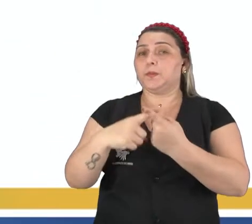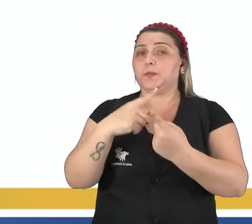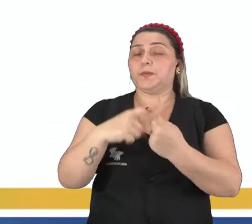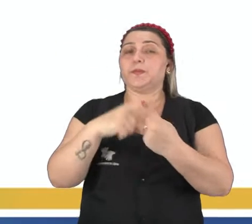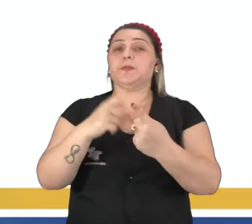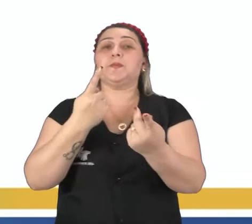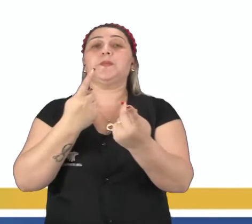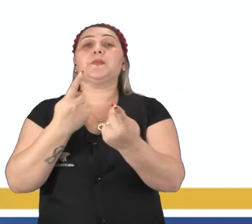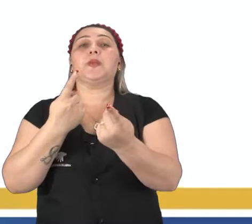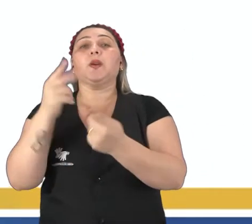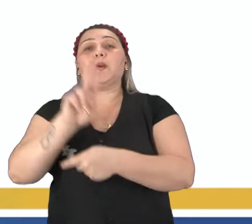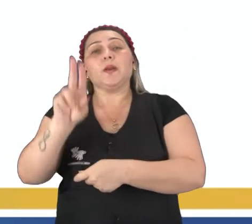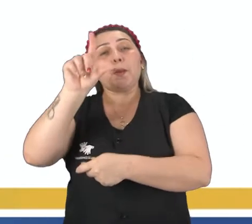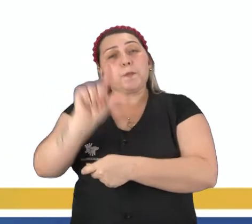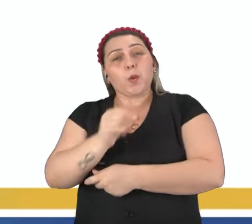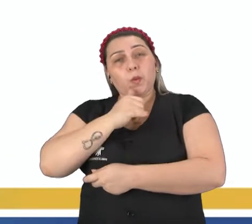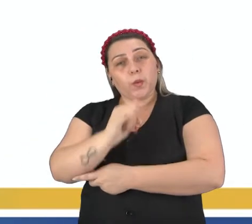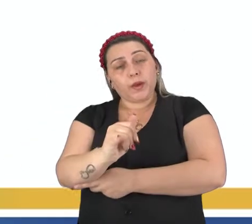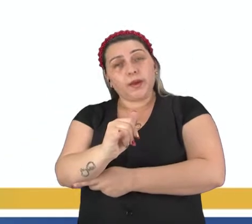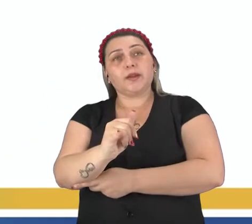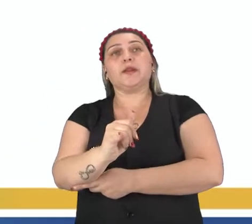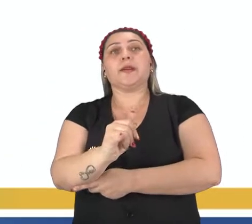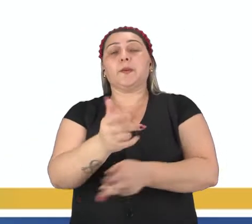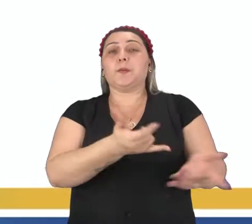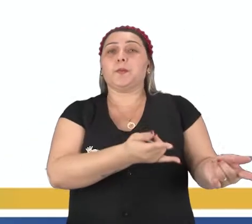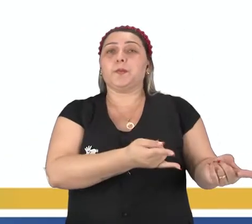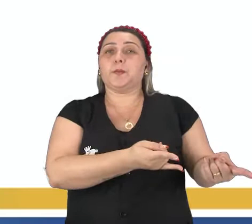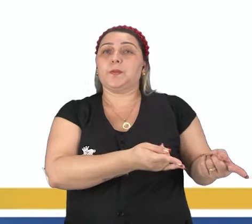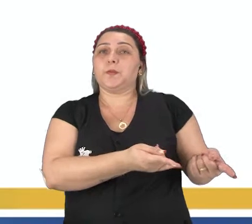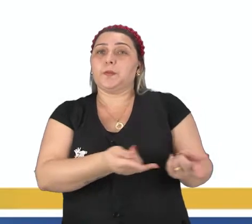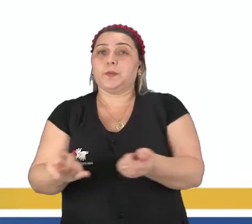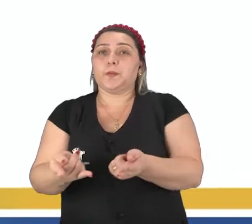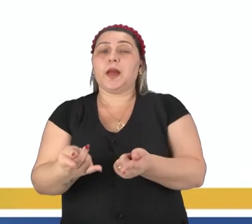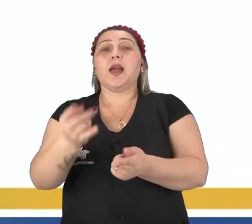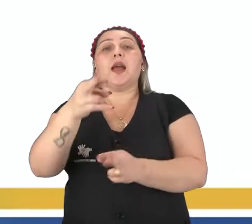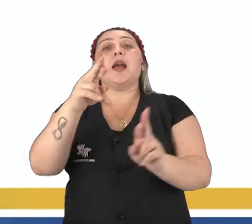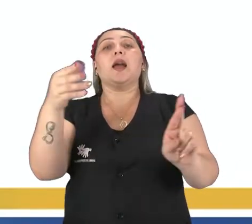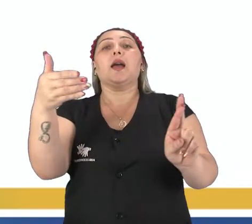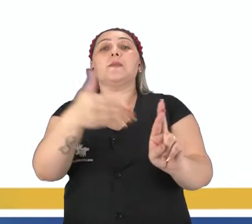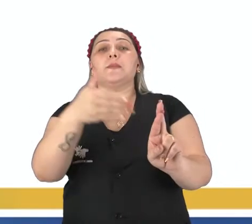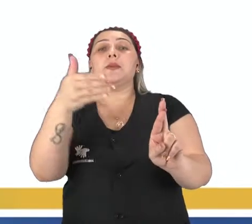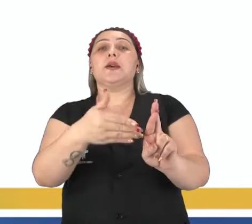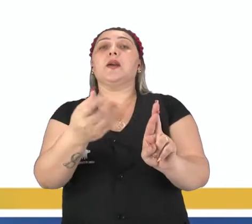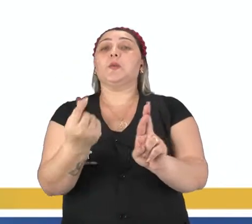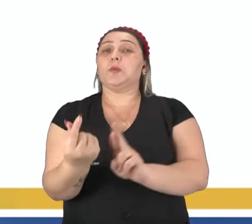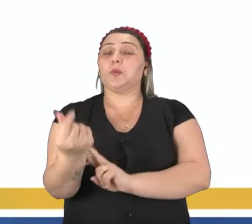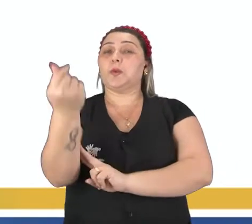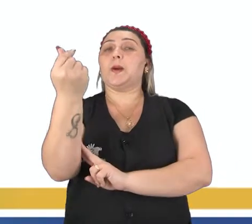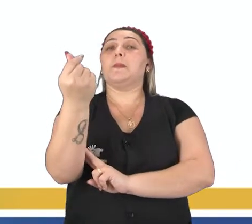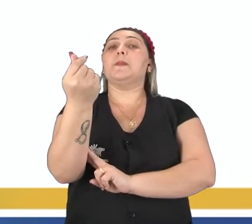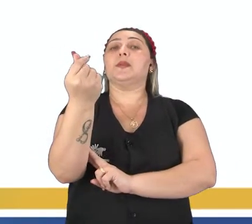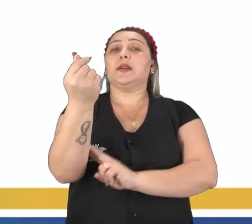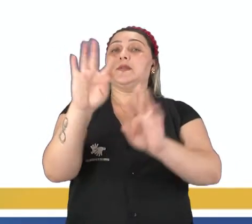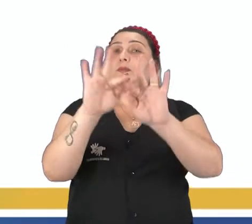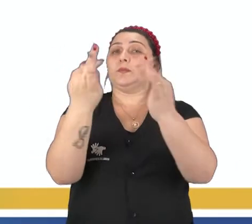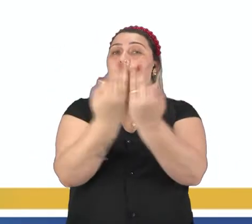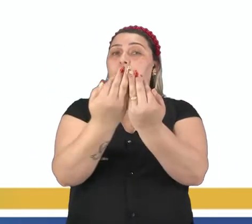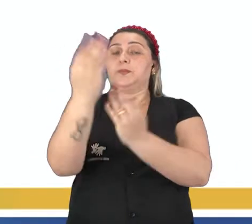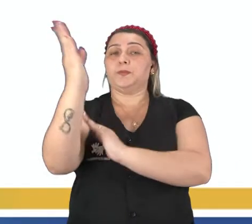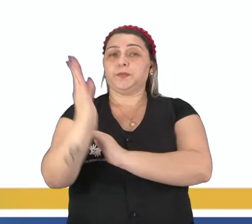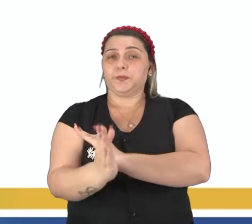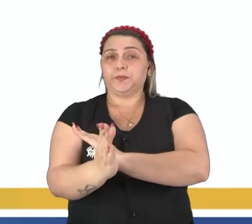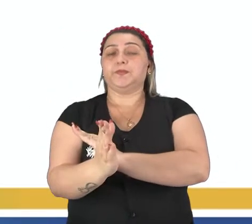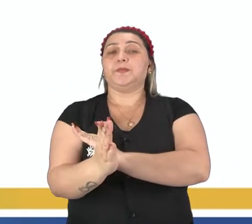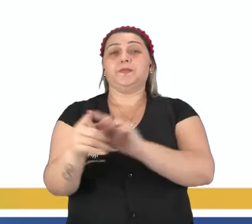porquê economizar energia elétrica. A conta de energia elétrica representa um grande custo mensal para uma grande parte das famílias